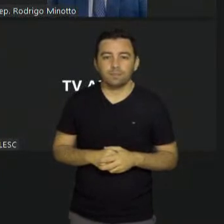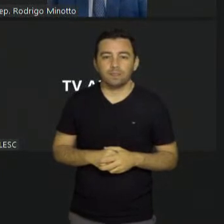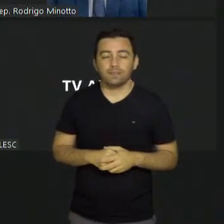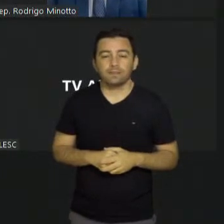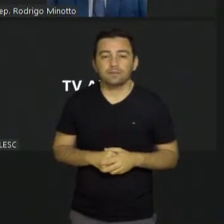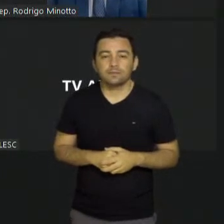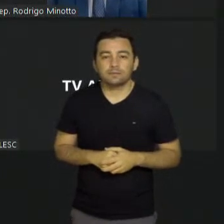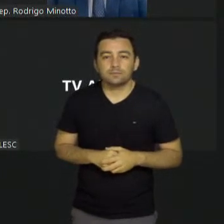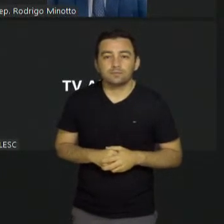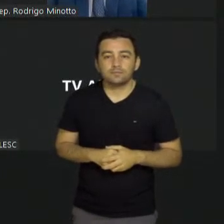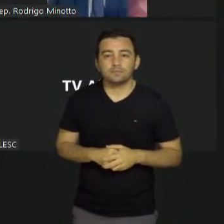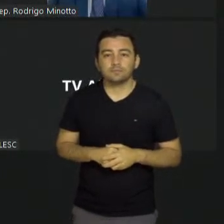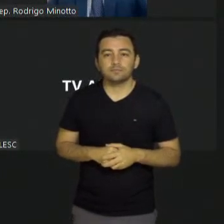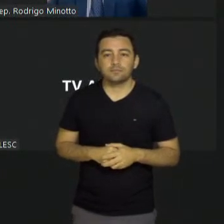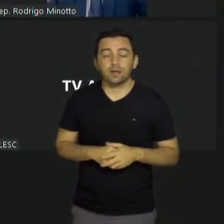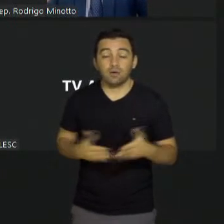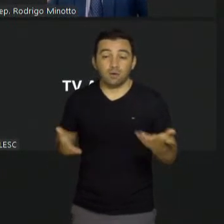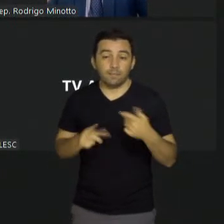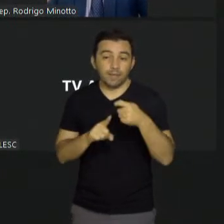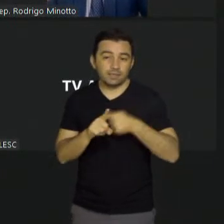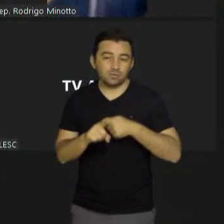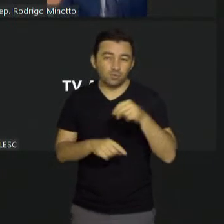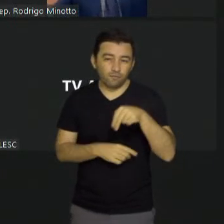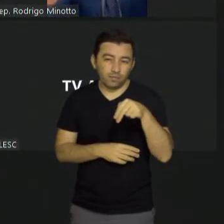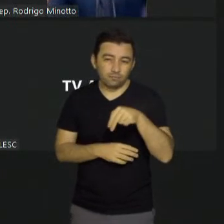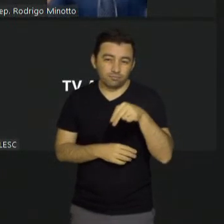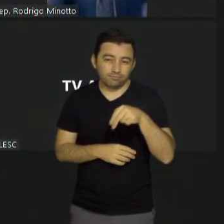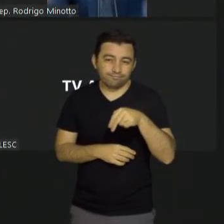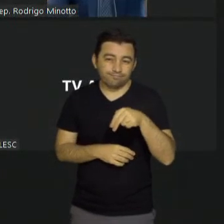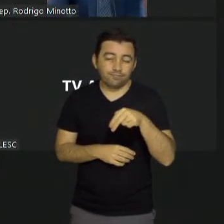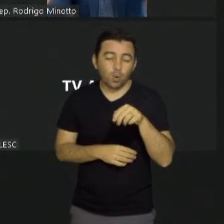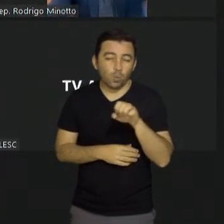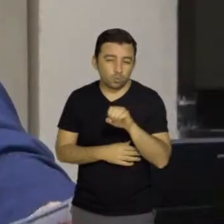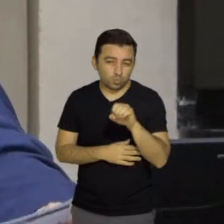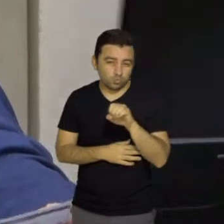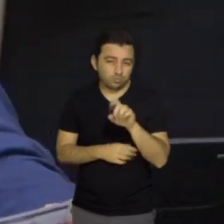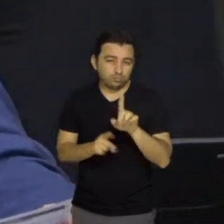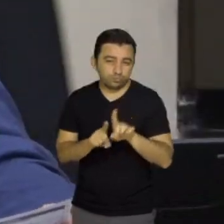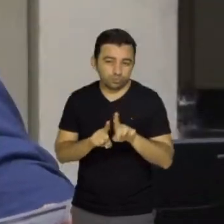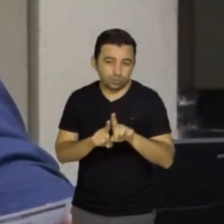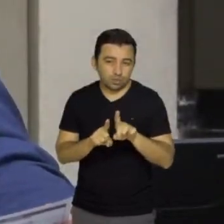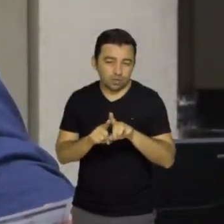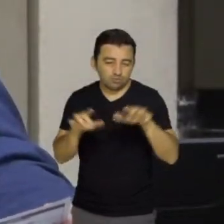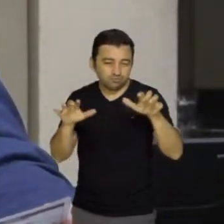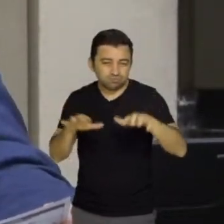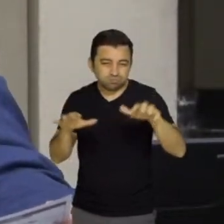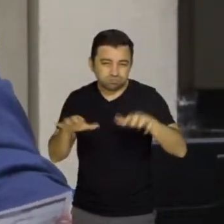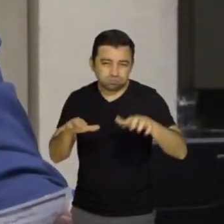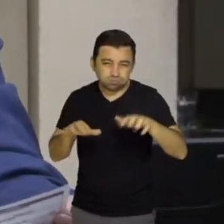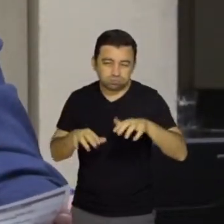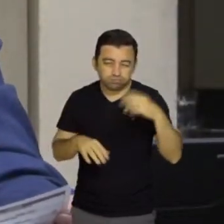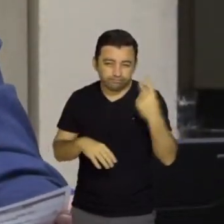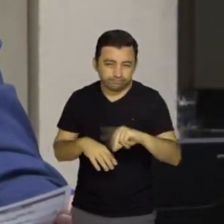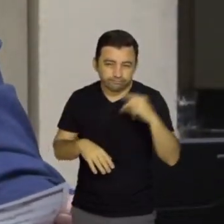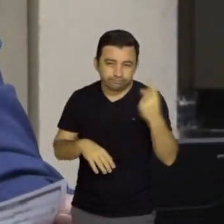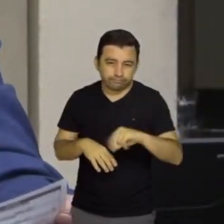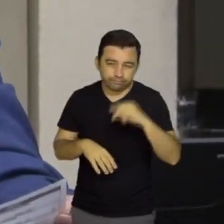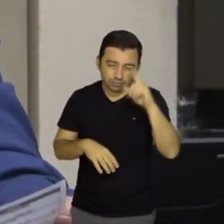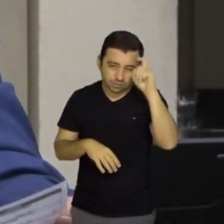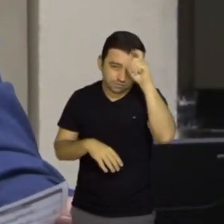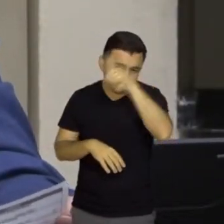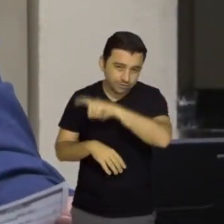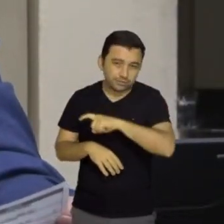Ok, esse mês de novembro, como foi o mês de outubro também, as chuvas têm castigado Santa Catarina, não só chuva,